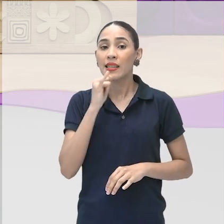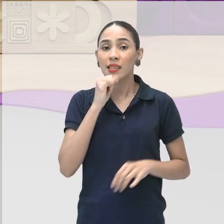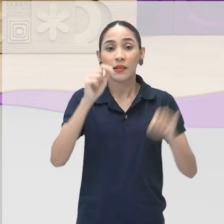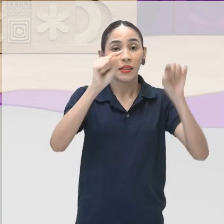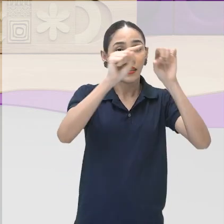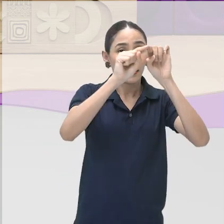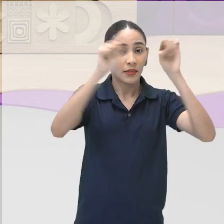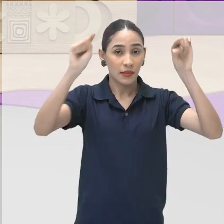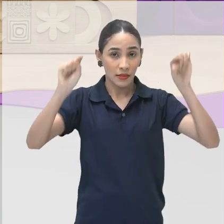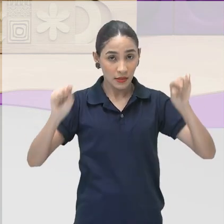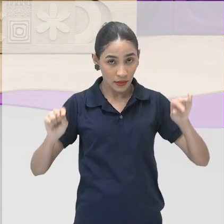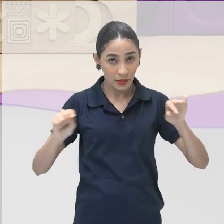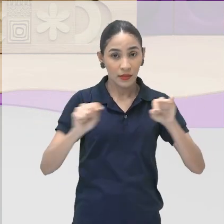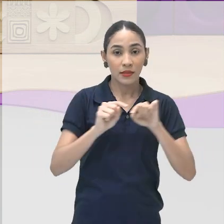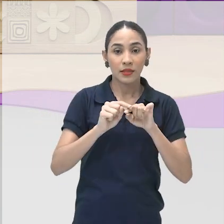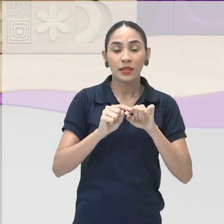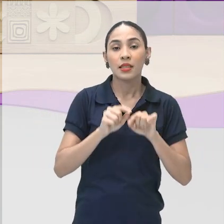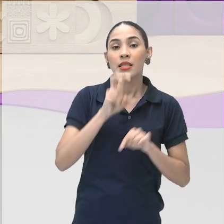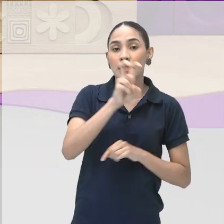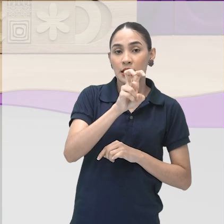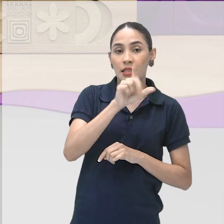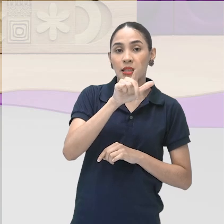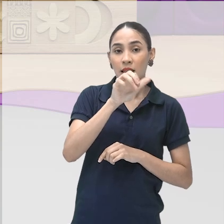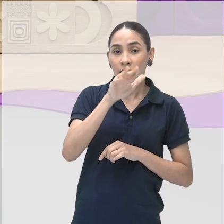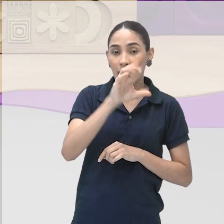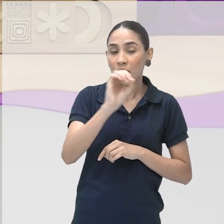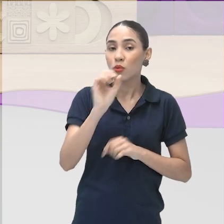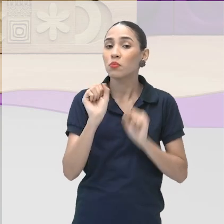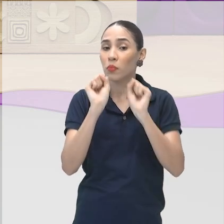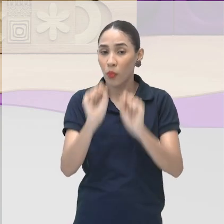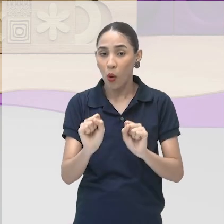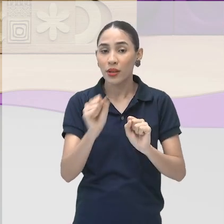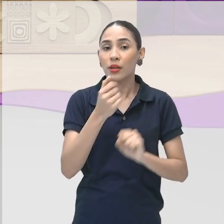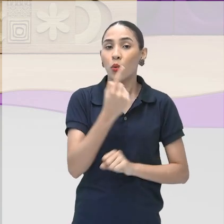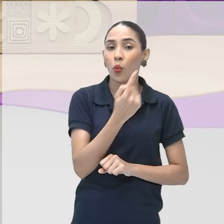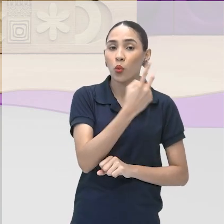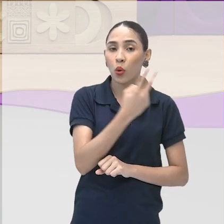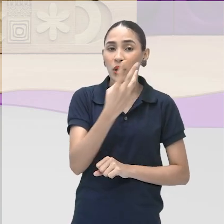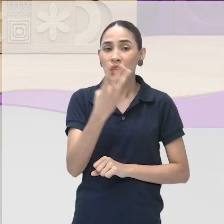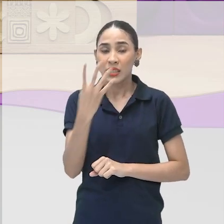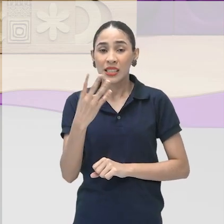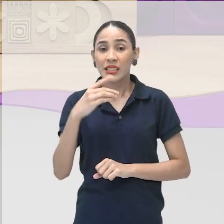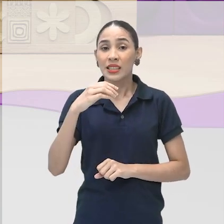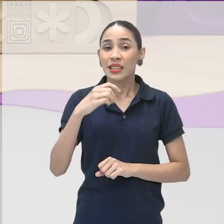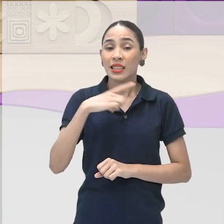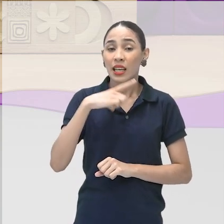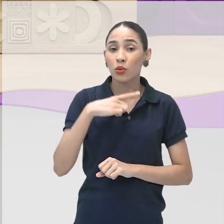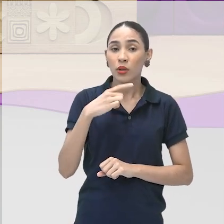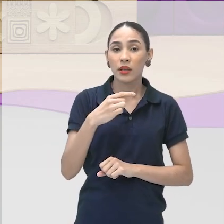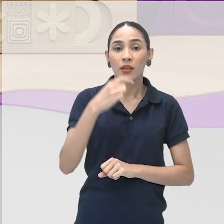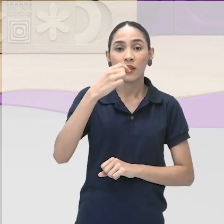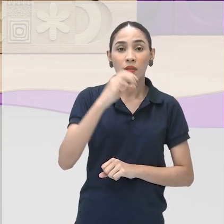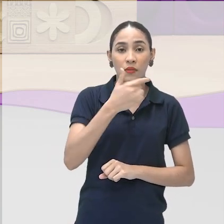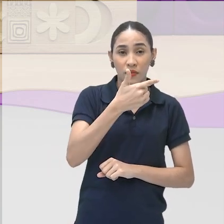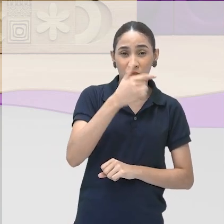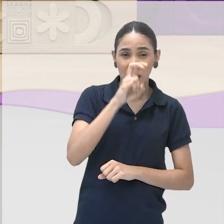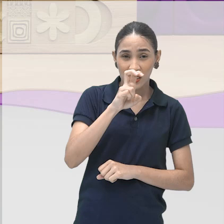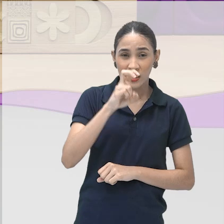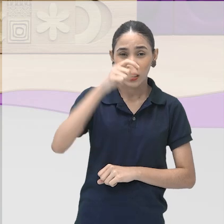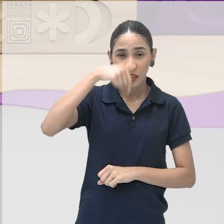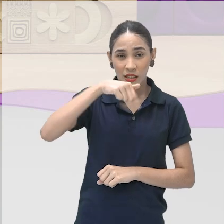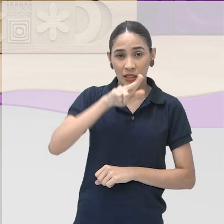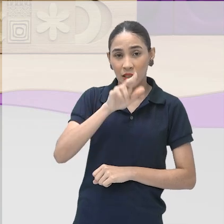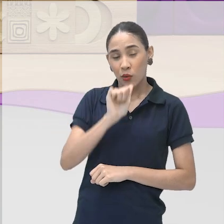quadrado de lado 5, olha só, a gente pode contar aqui dentro que vão ter 25